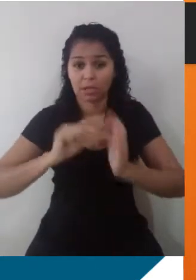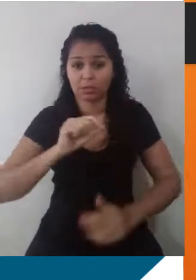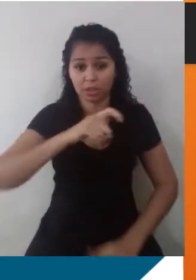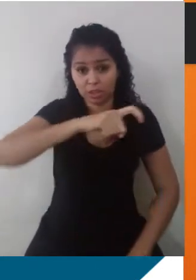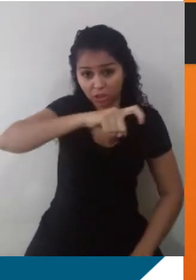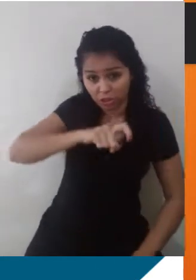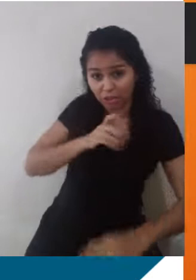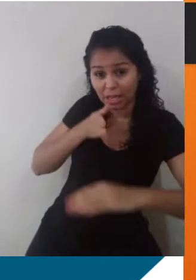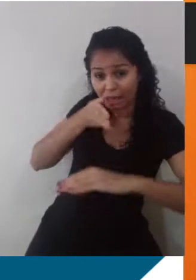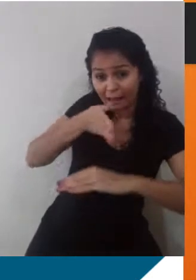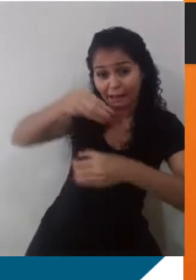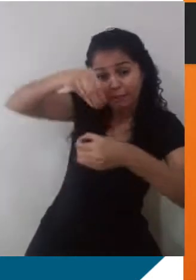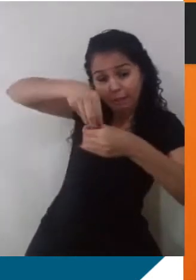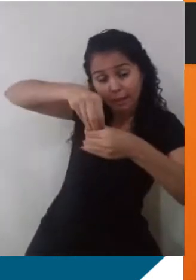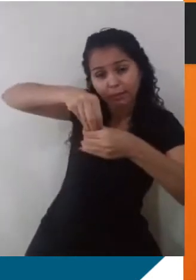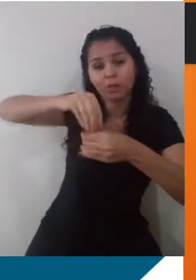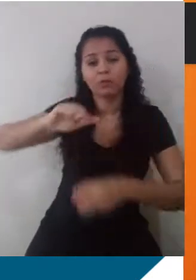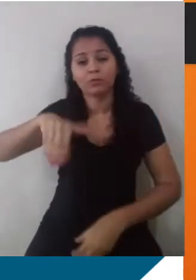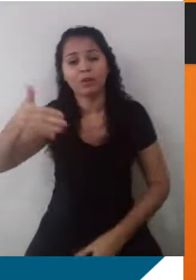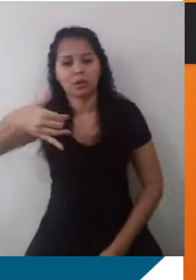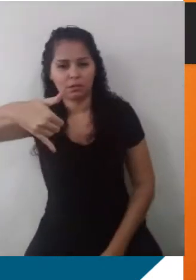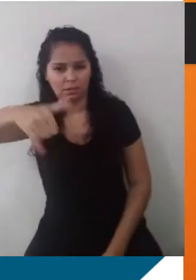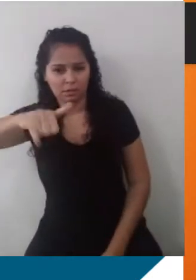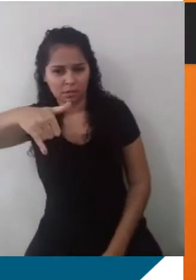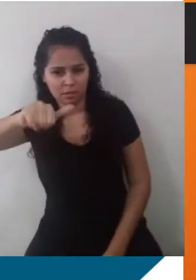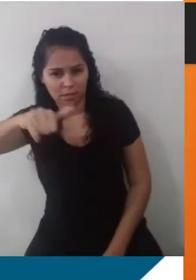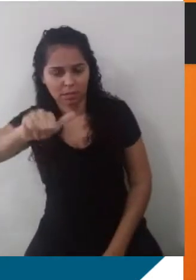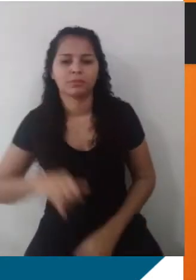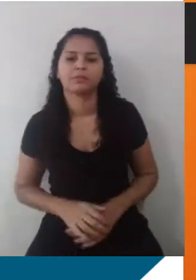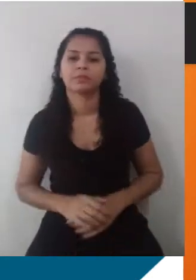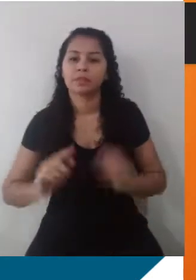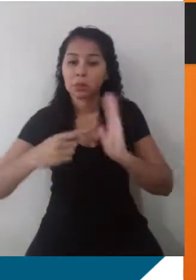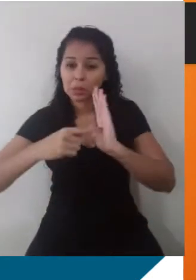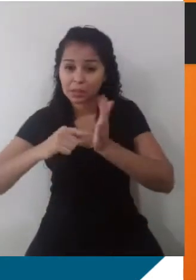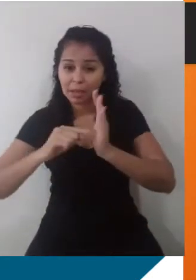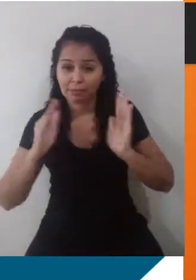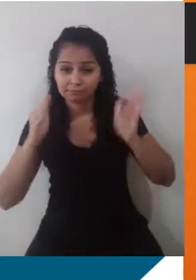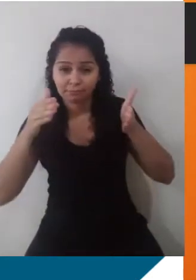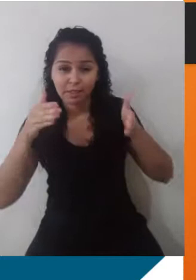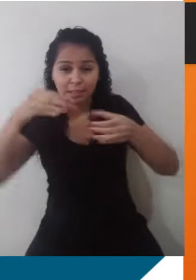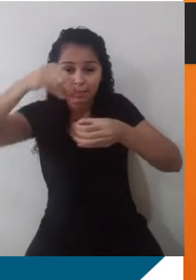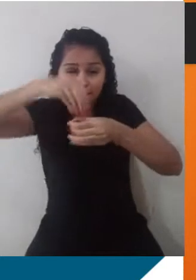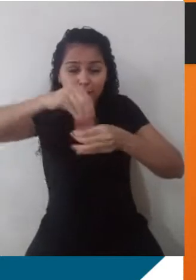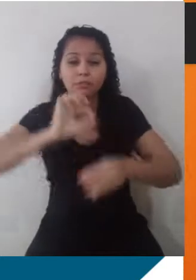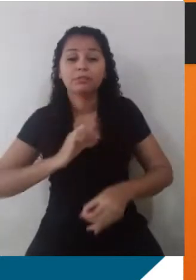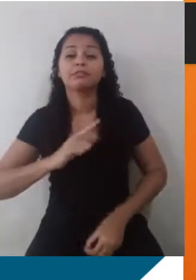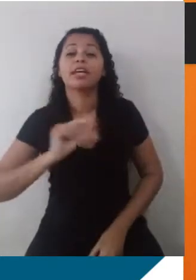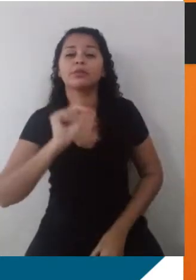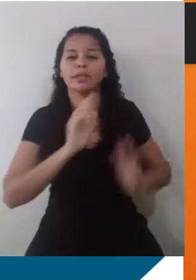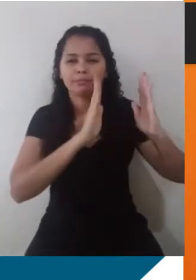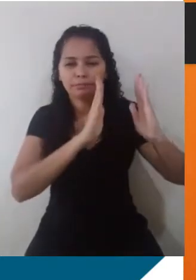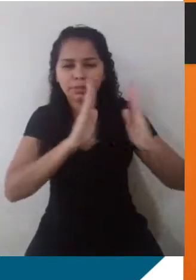y, e dentro dela eu escrevi as operações que são feitas exatamente na ordem em que são feitas. Perceba